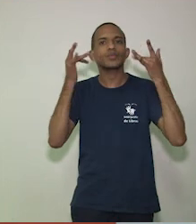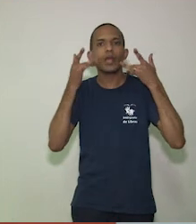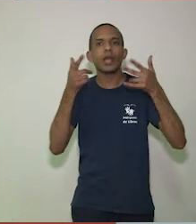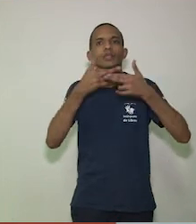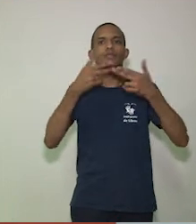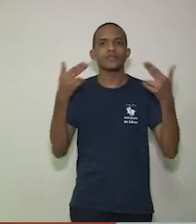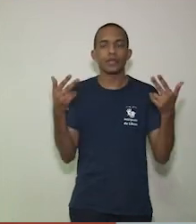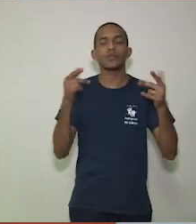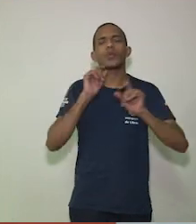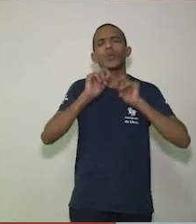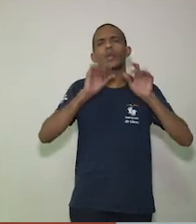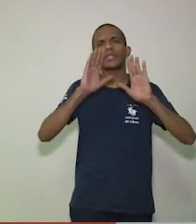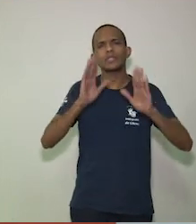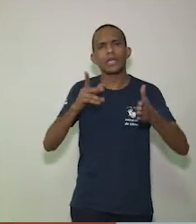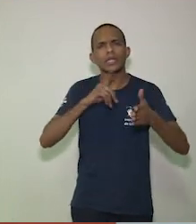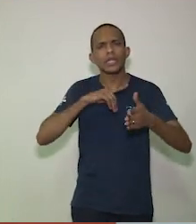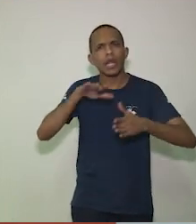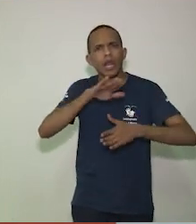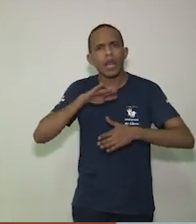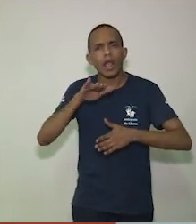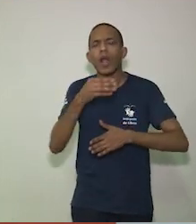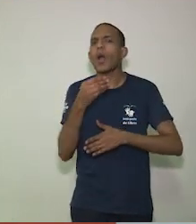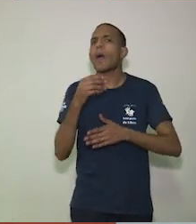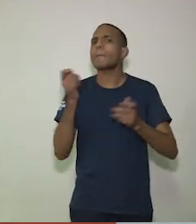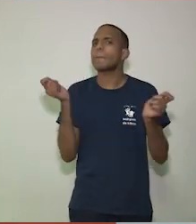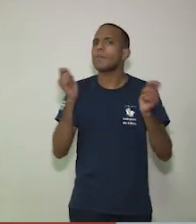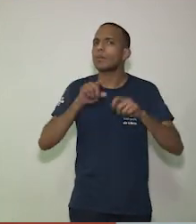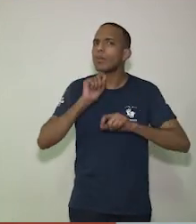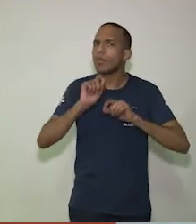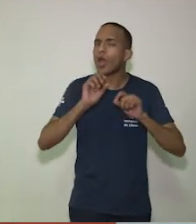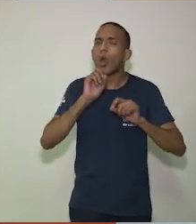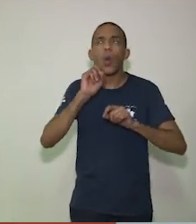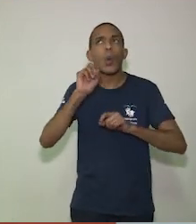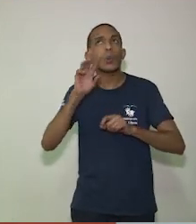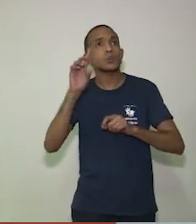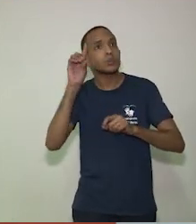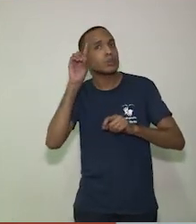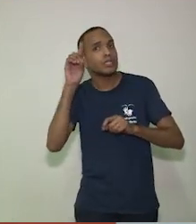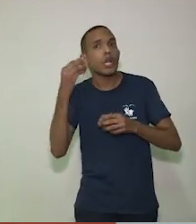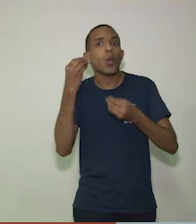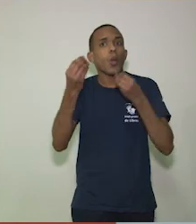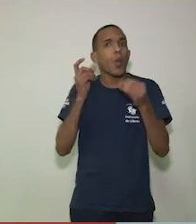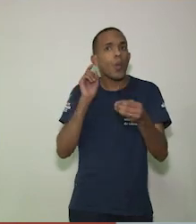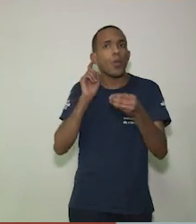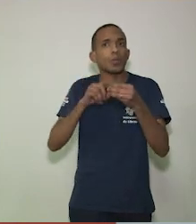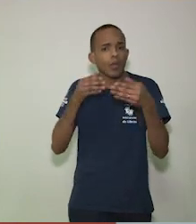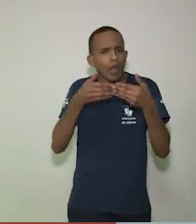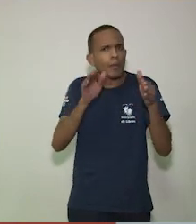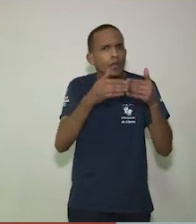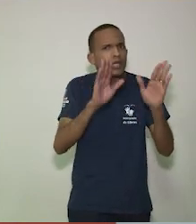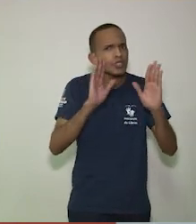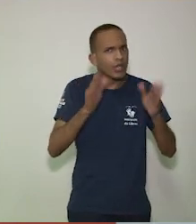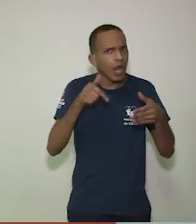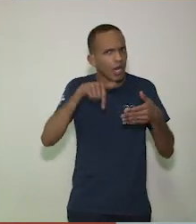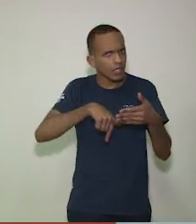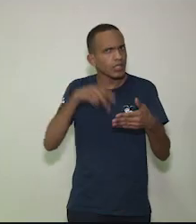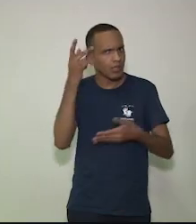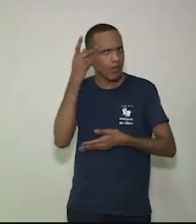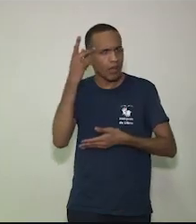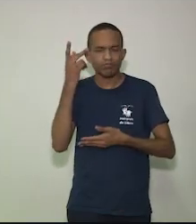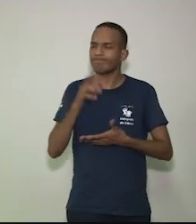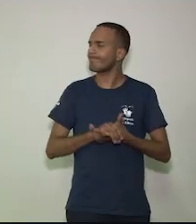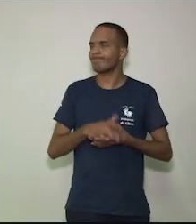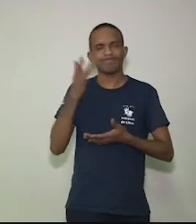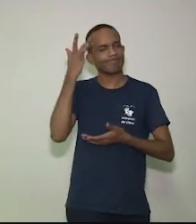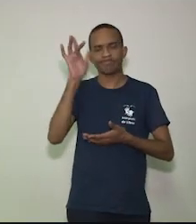teatros, se já existe alguma possibilidade ou uma previsão do retorno de funcionamento aqui na capital. Não,